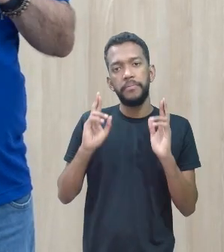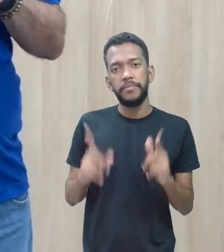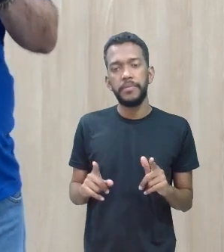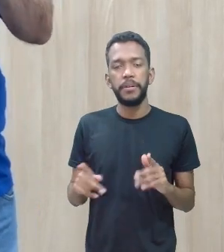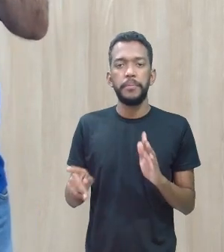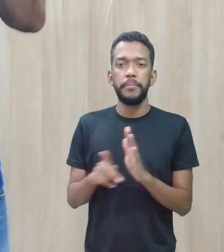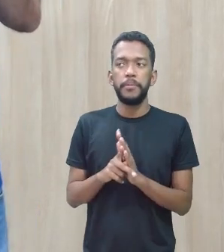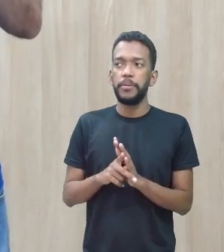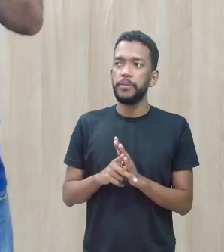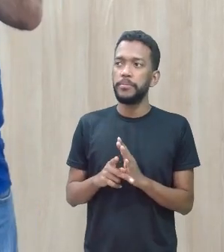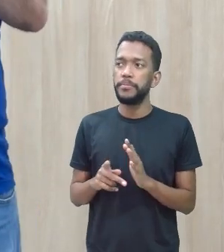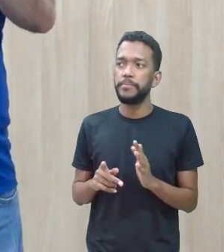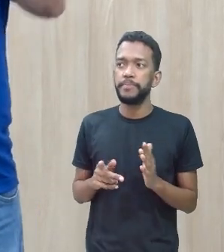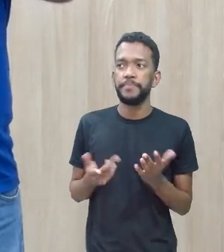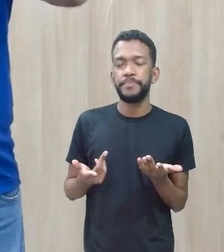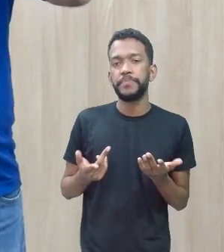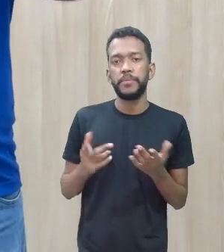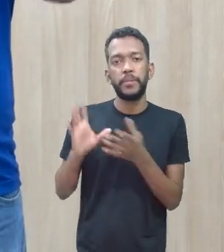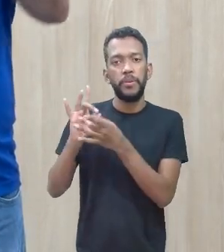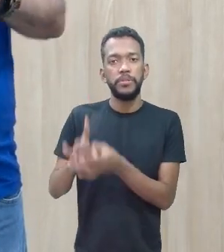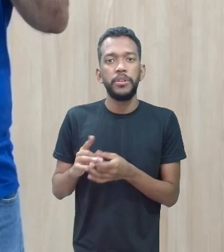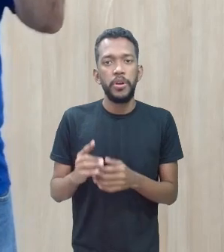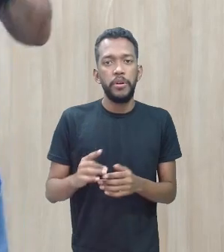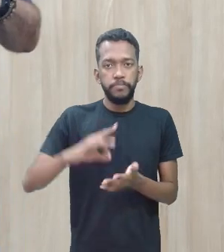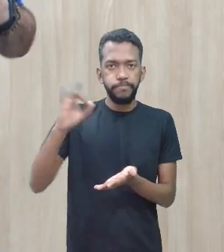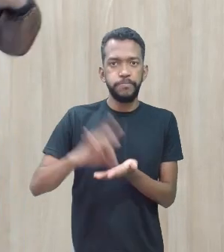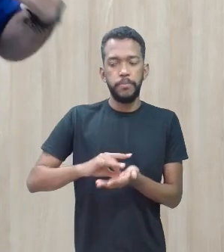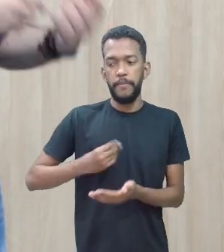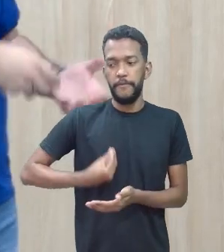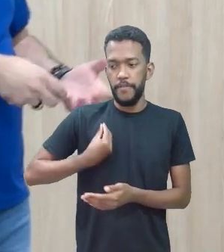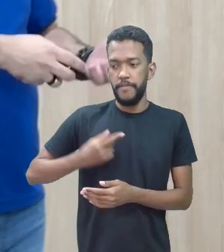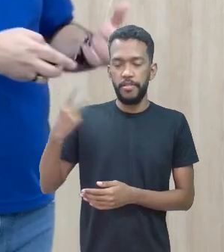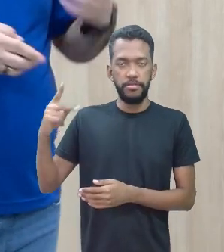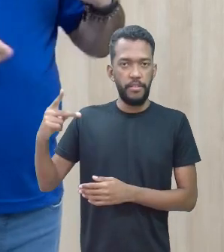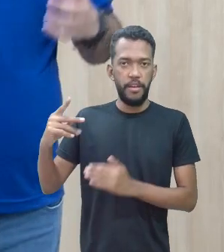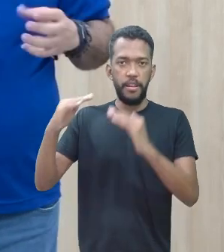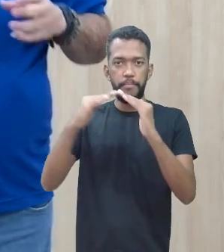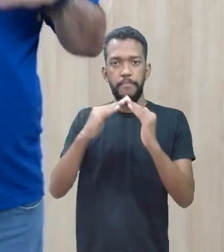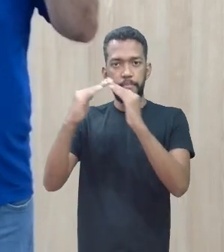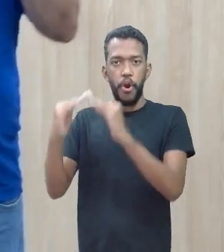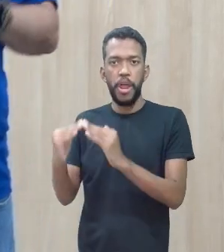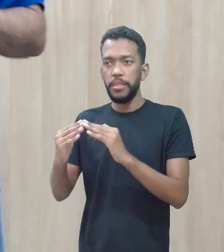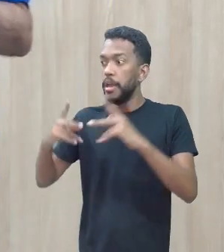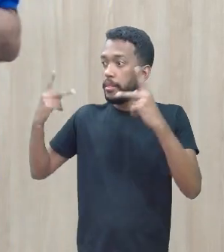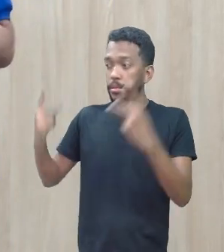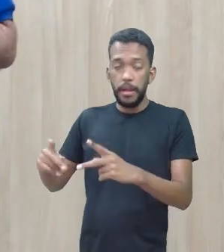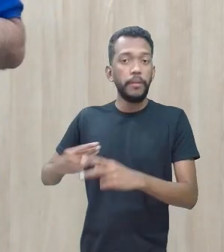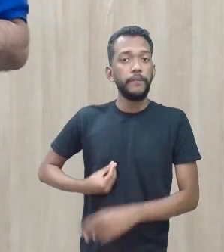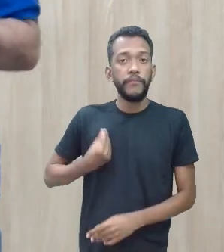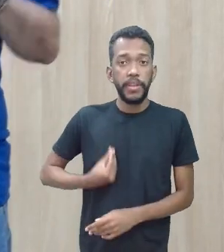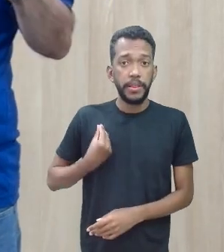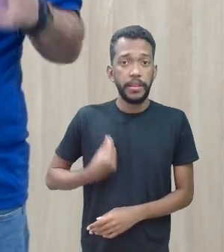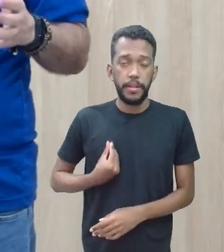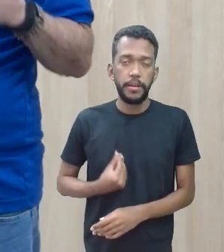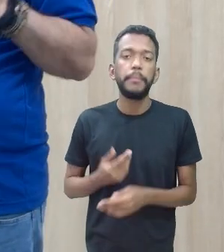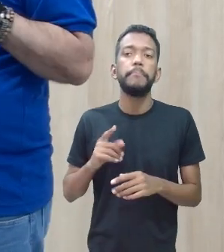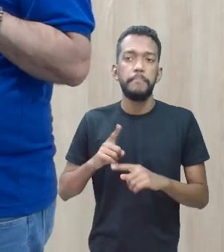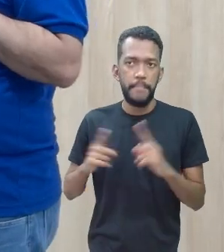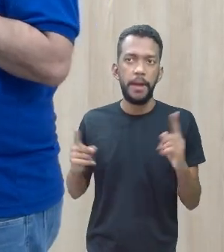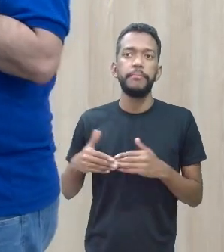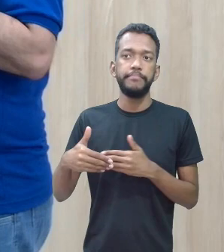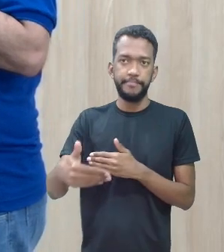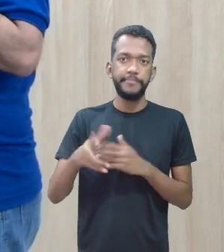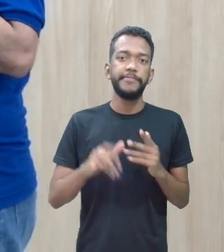diferentes do contexto original de moradia que eles tinham, né? Mas a gente também vai falar disso um pouquinho mais na